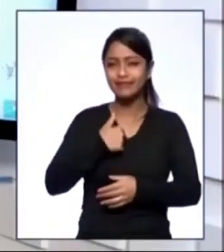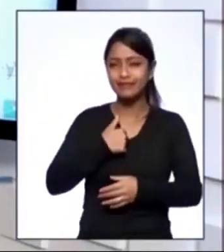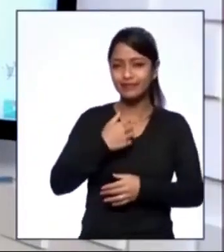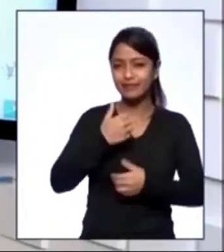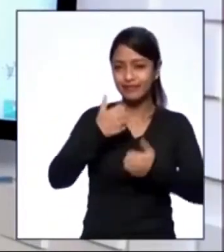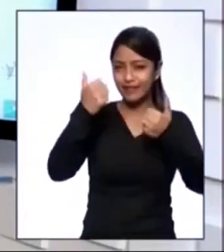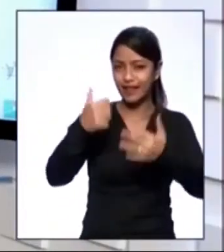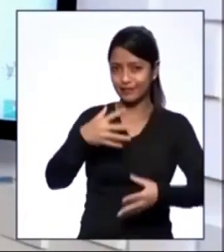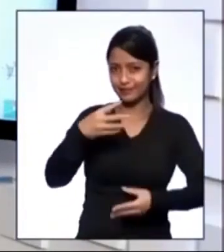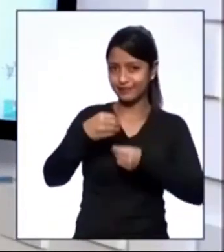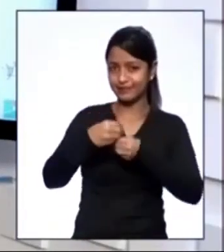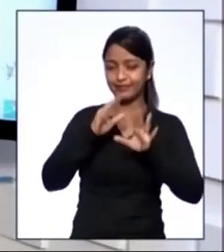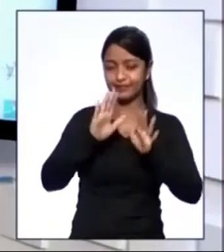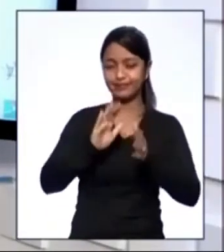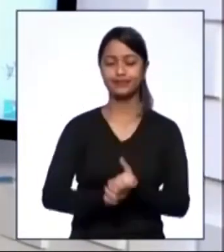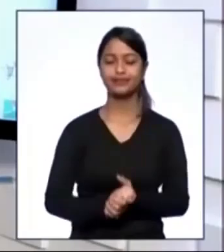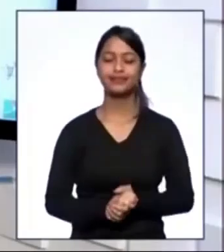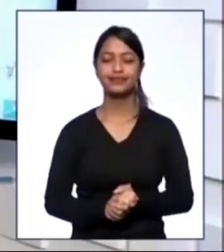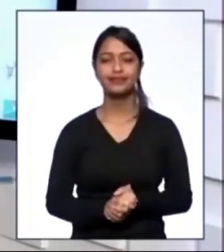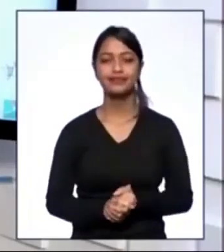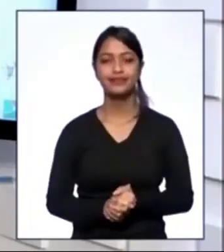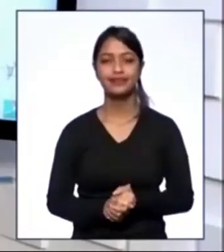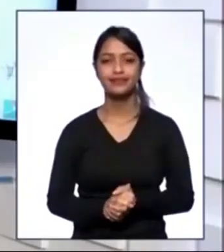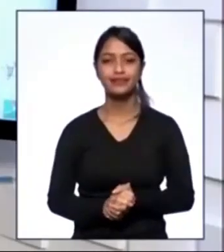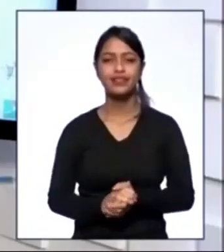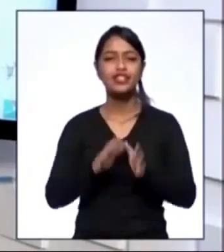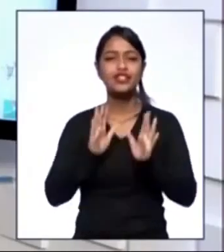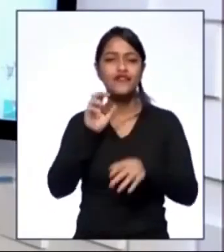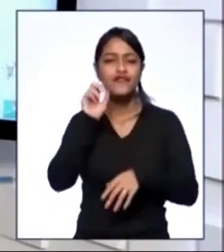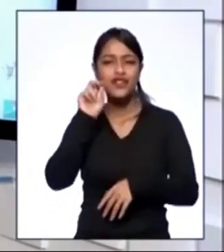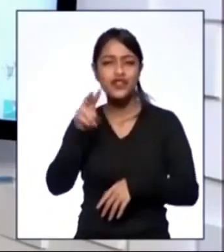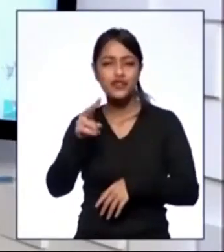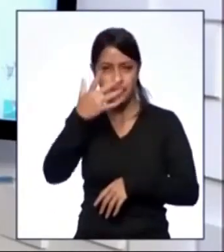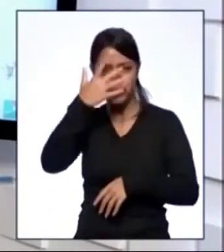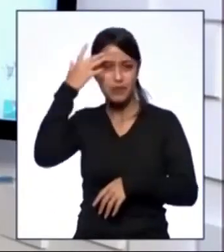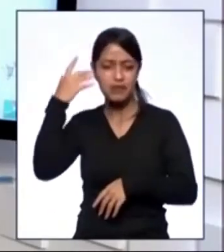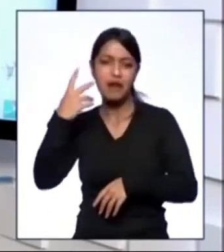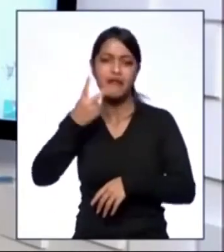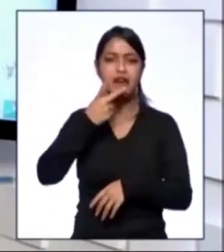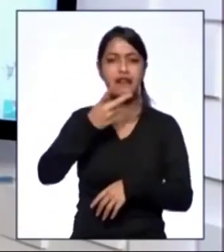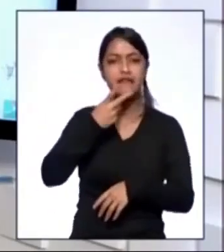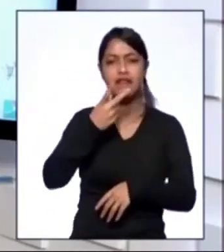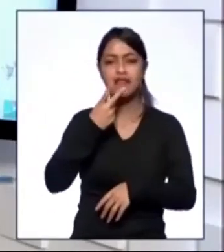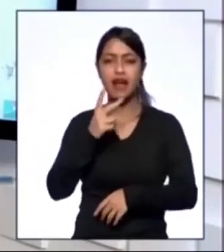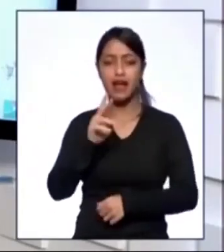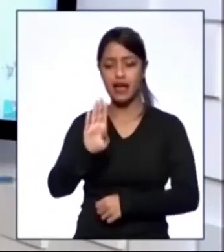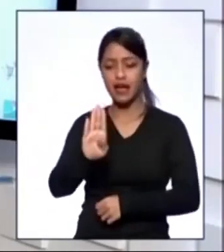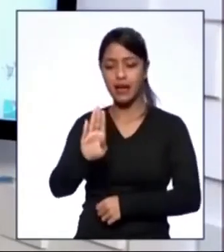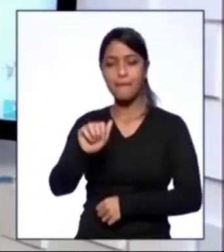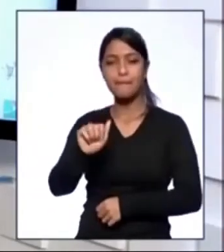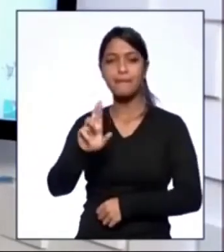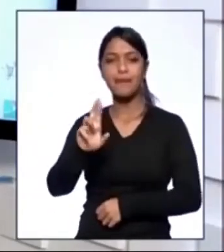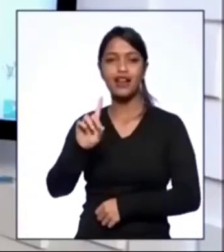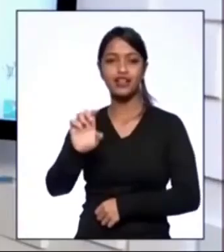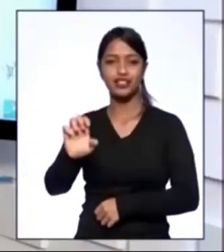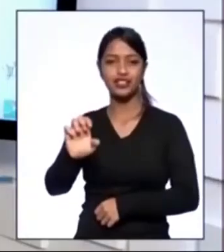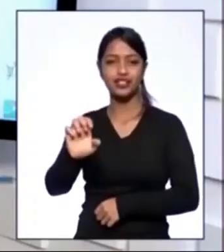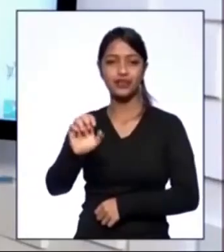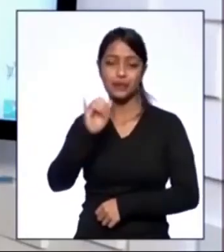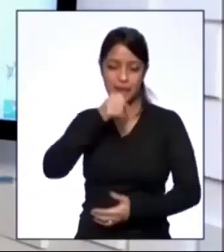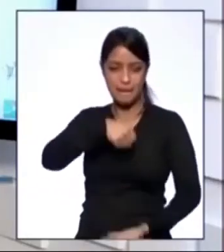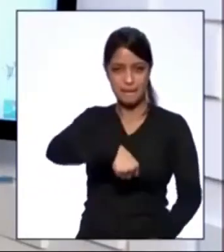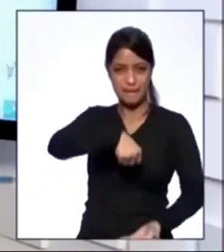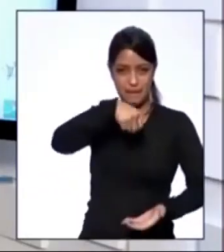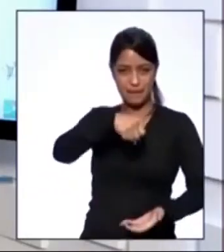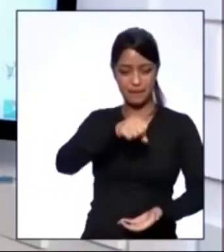ouviram alguém dizer Bard? Provavelmente sim. né? A pessoa fala Bard. Oh, pega o Bard